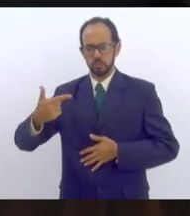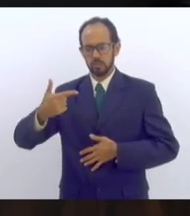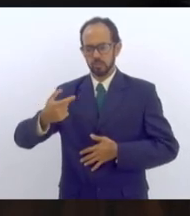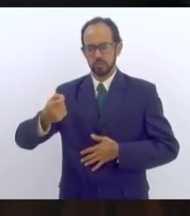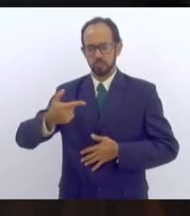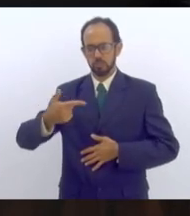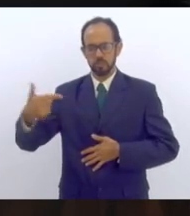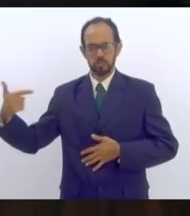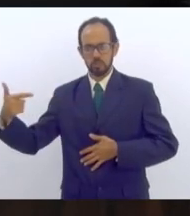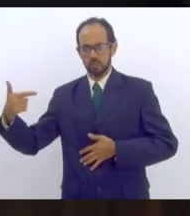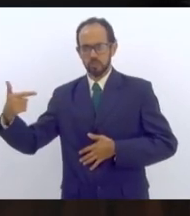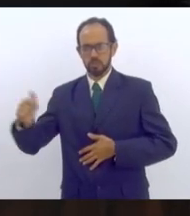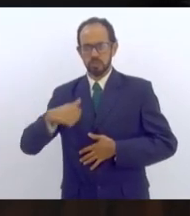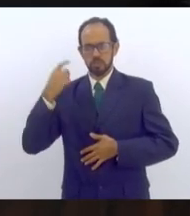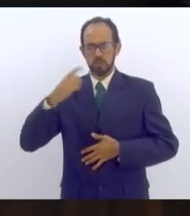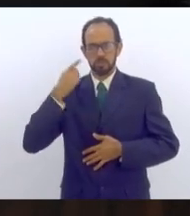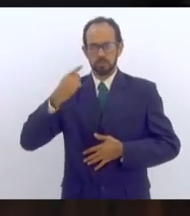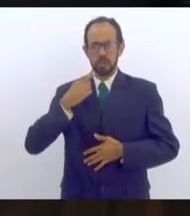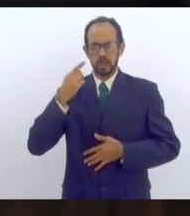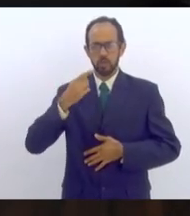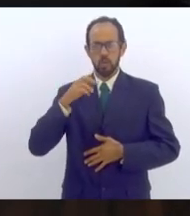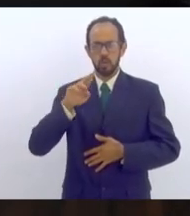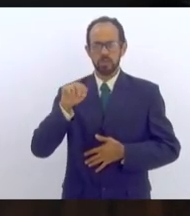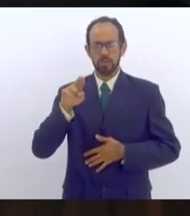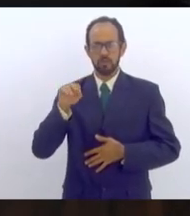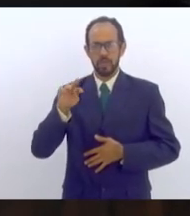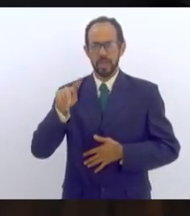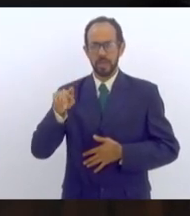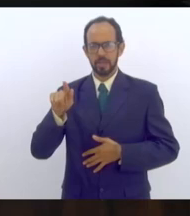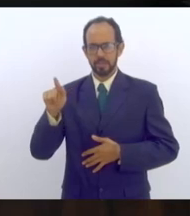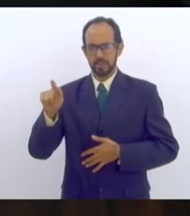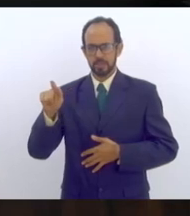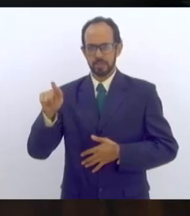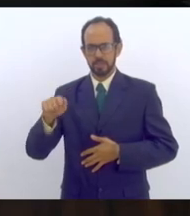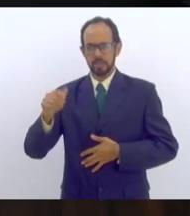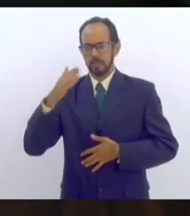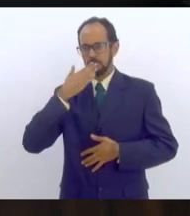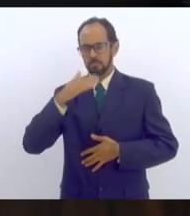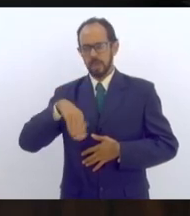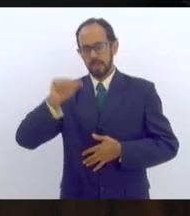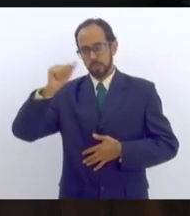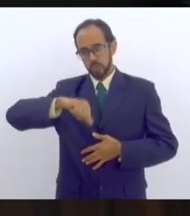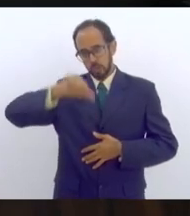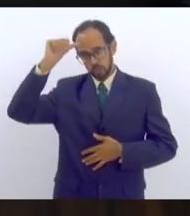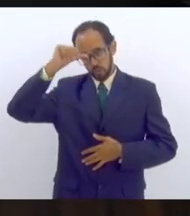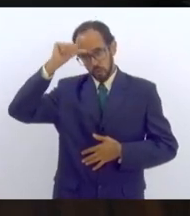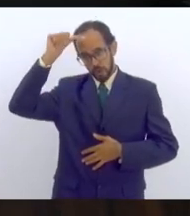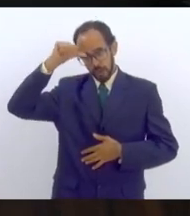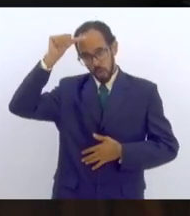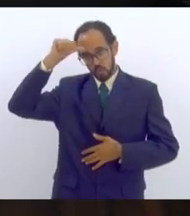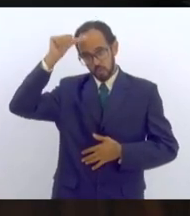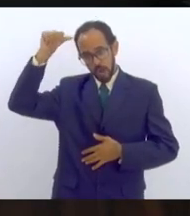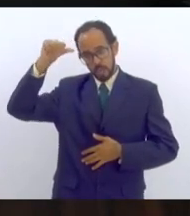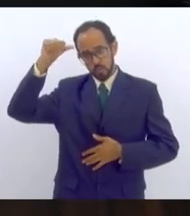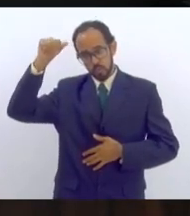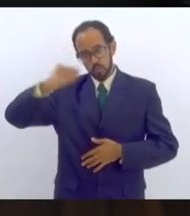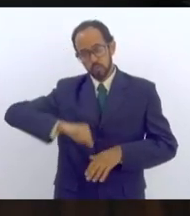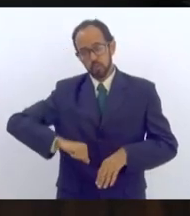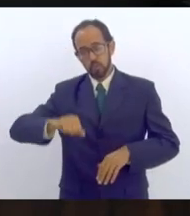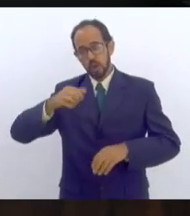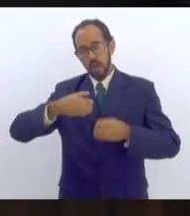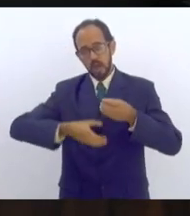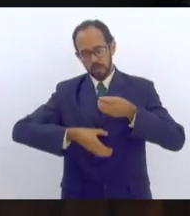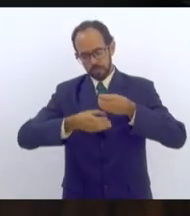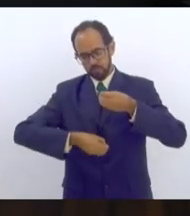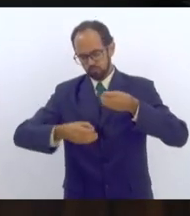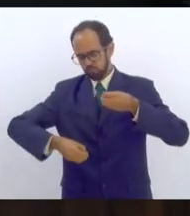632/2022, de autoria do deputado Rosenberg Reis, que solicita ao excelentíssimo senhor governador do estado do Rio de Janeiro, senhor Cláudio Castro, a canalização